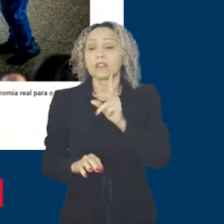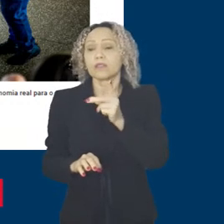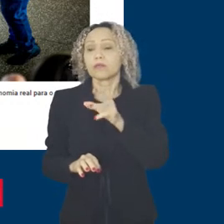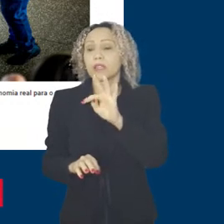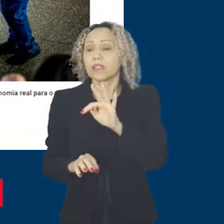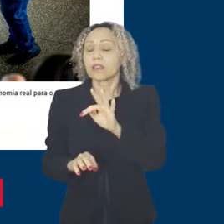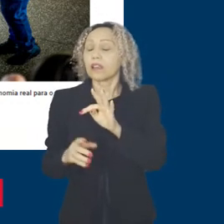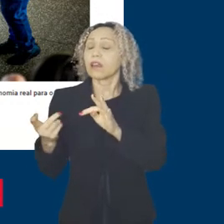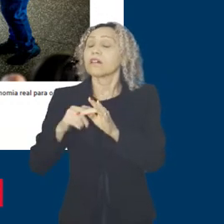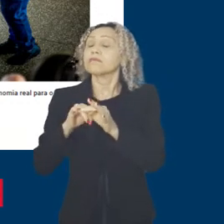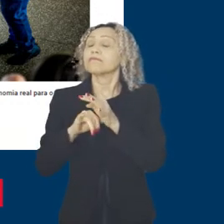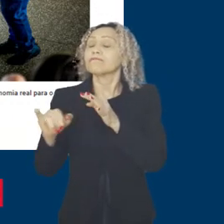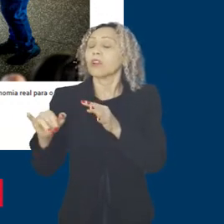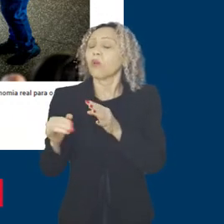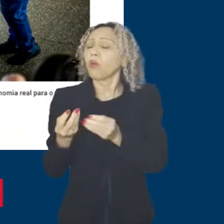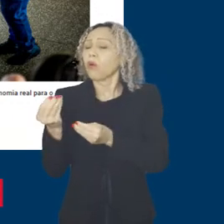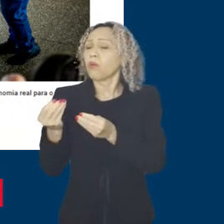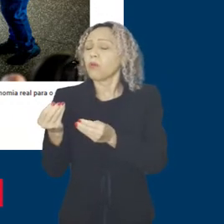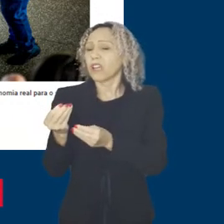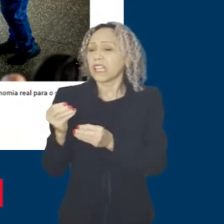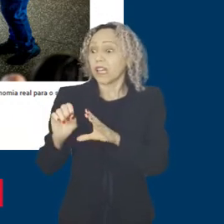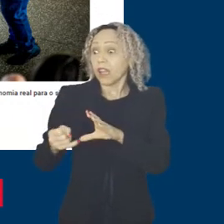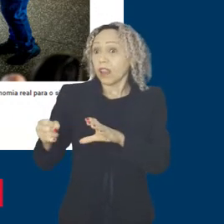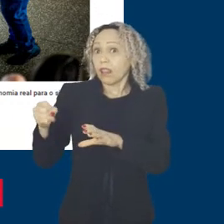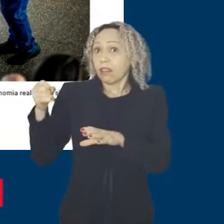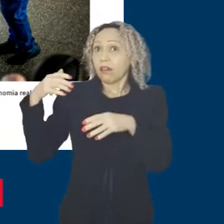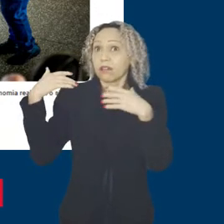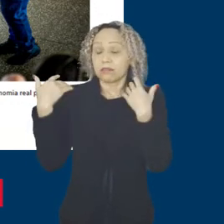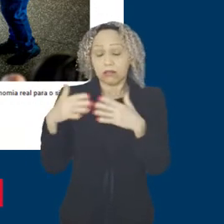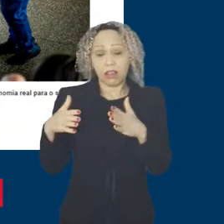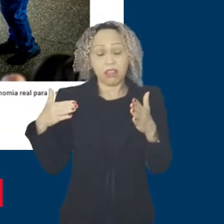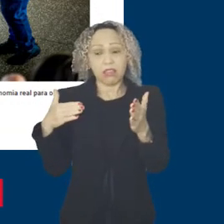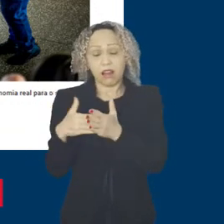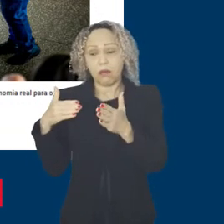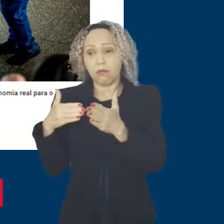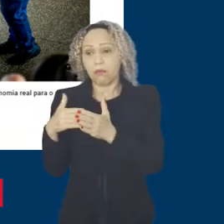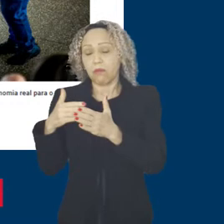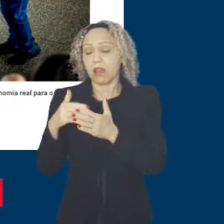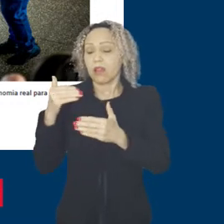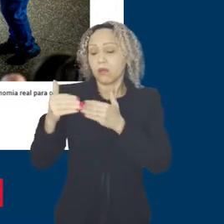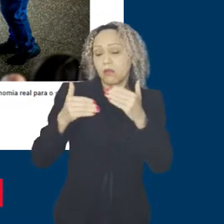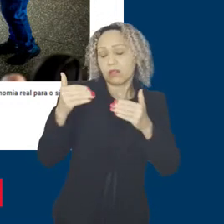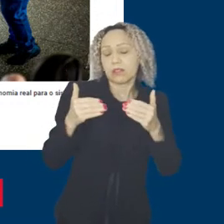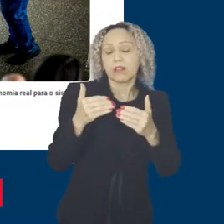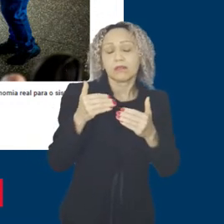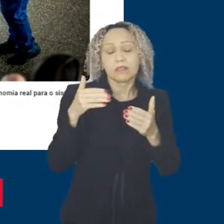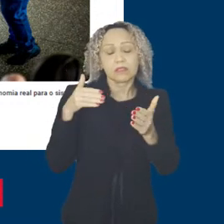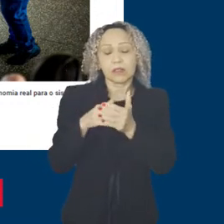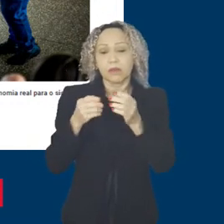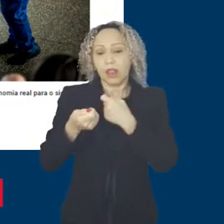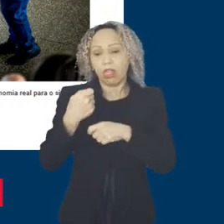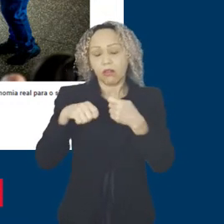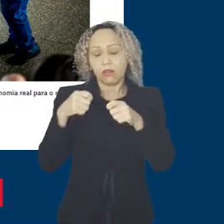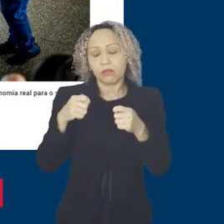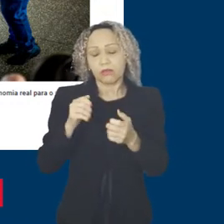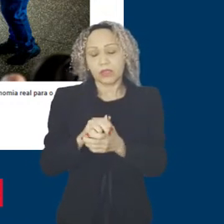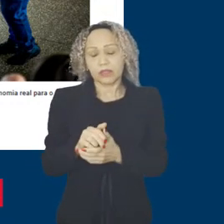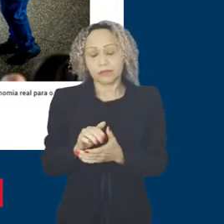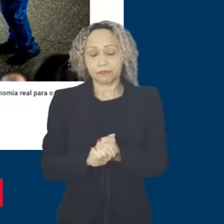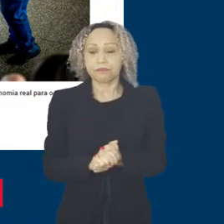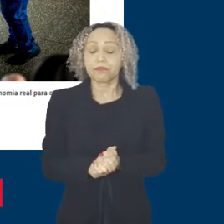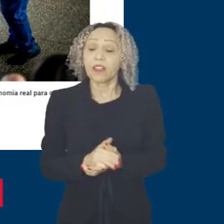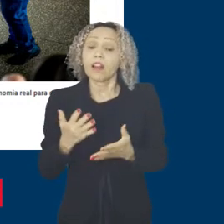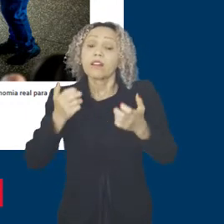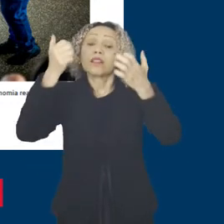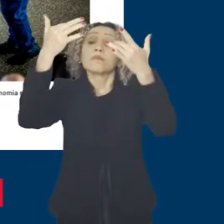para chantagear o governo, né, e tirar recursos da economia real. Eu queria que você comentasse para a gente como é que funciona esse sistema,